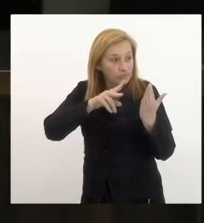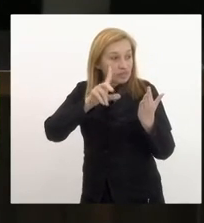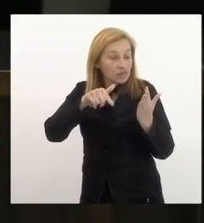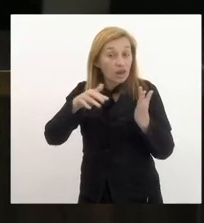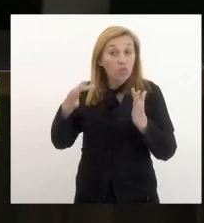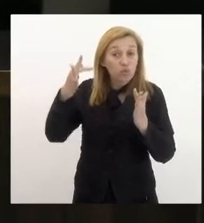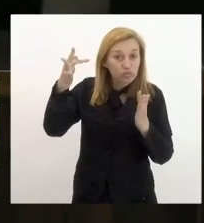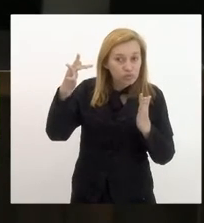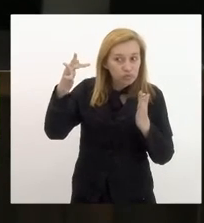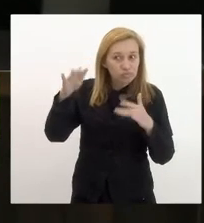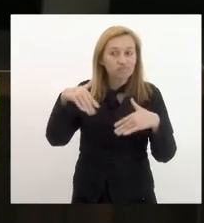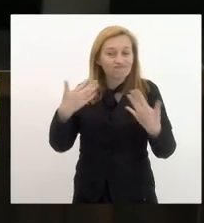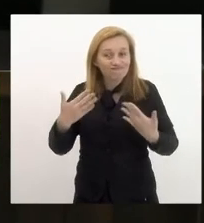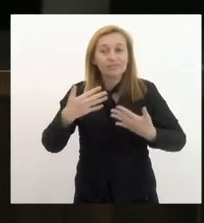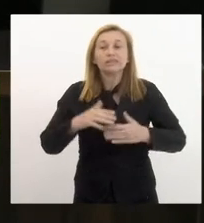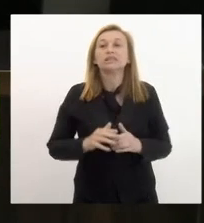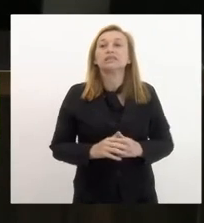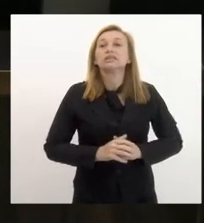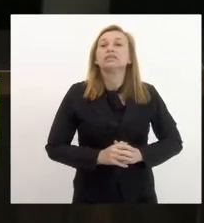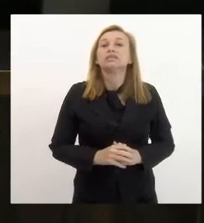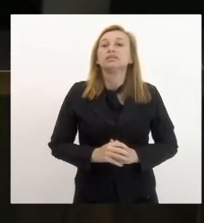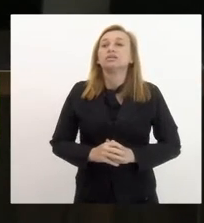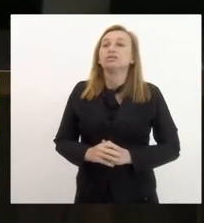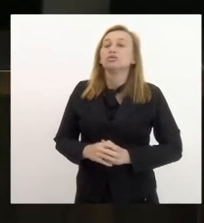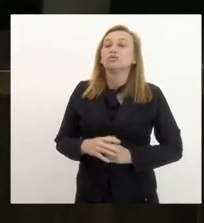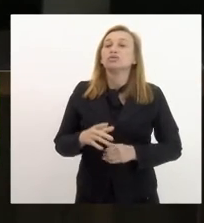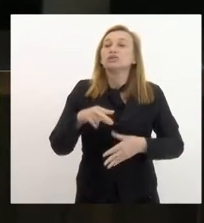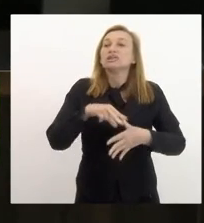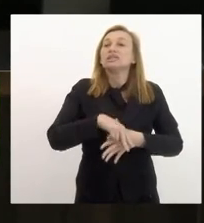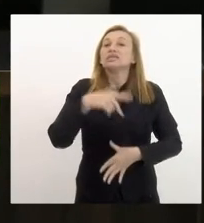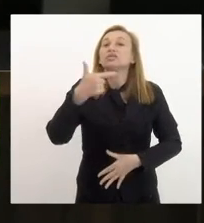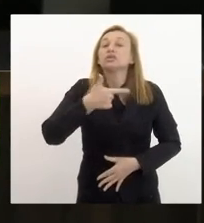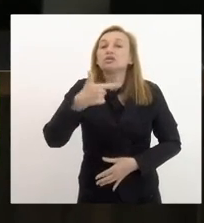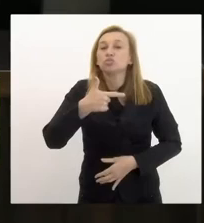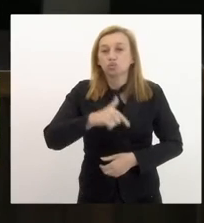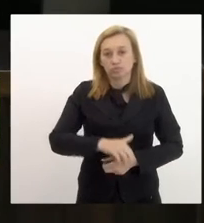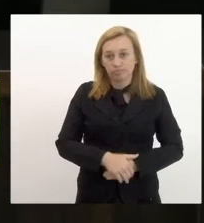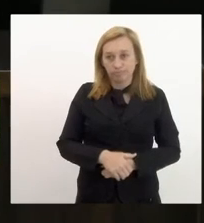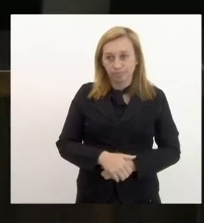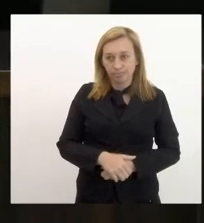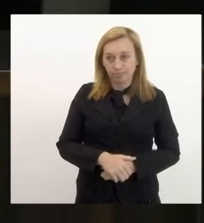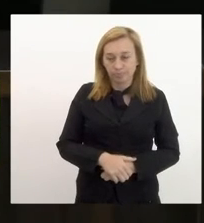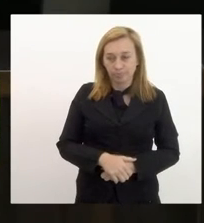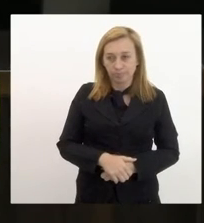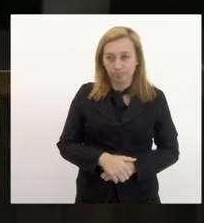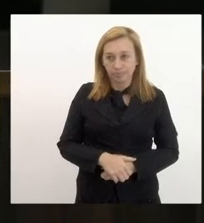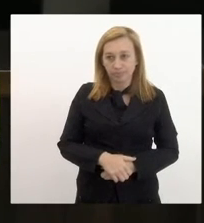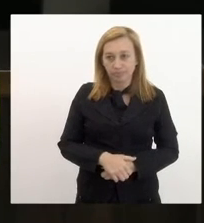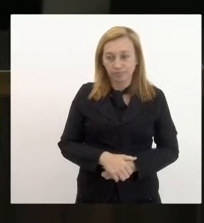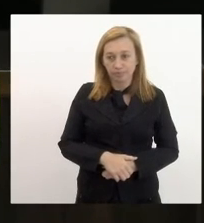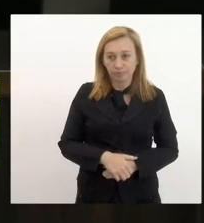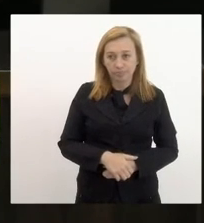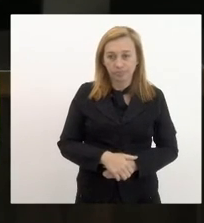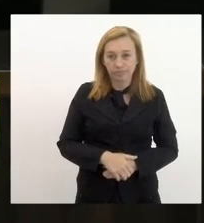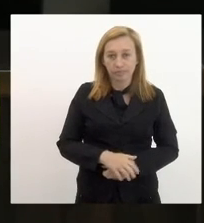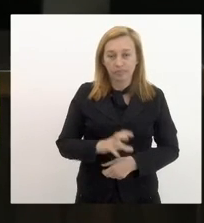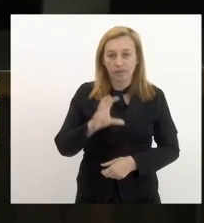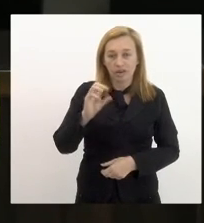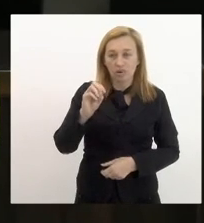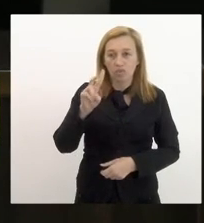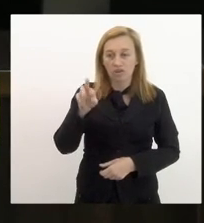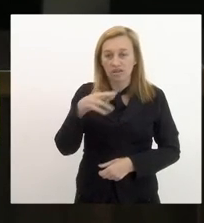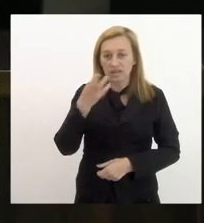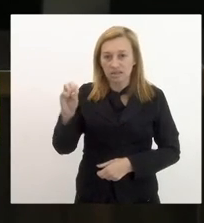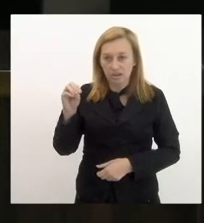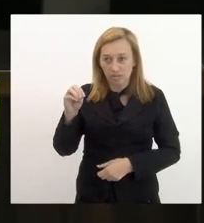os futuros o que que diz o inciso segundo a conversão em